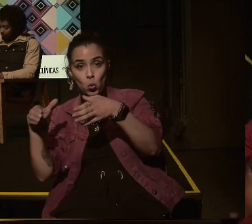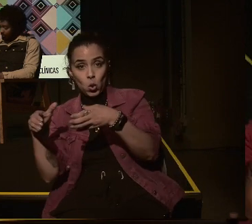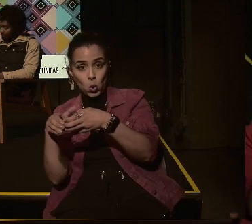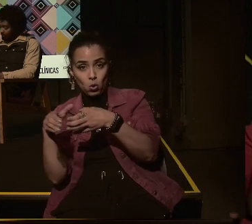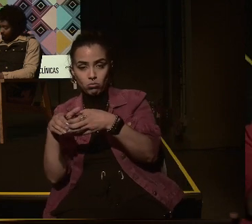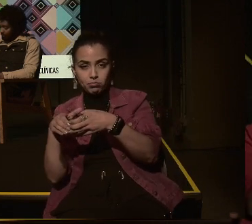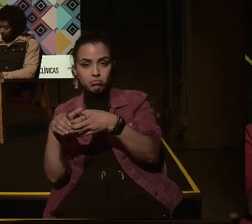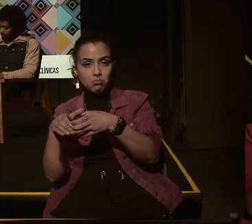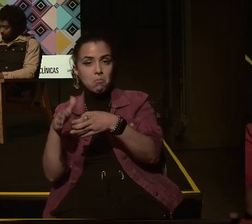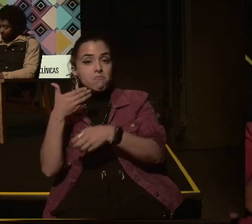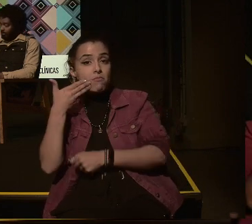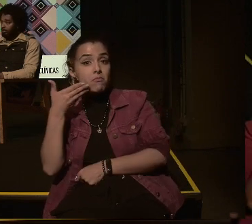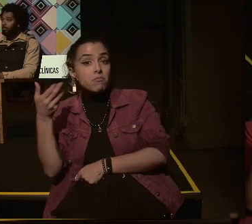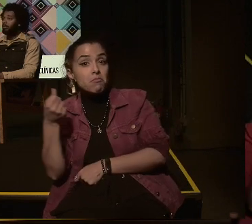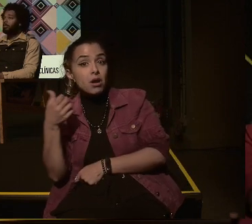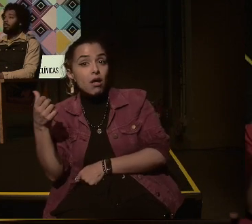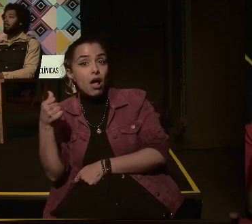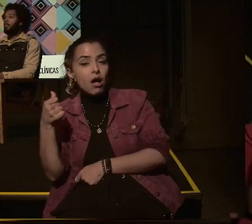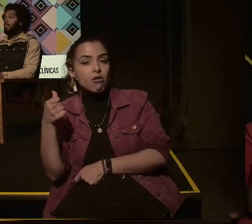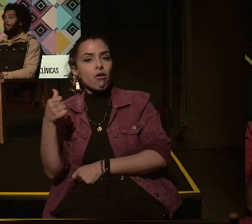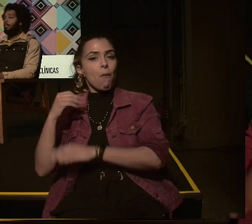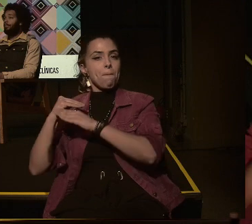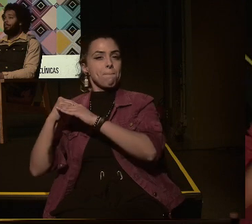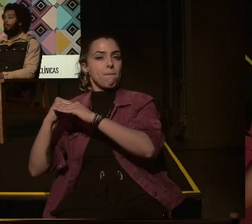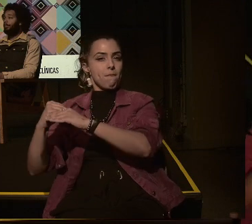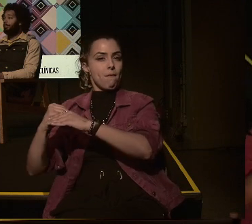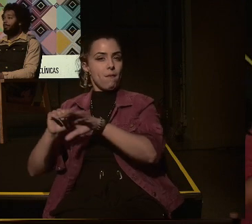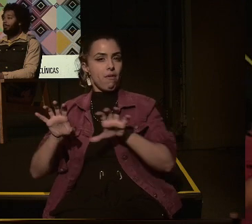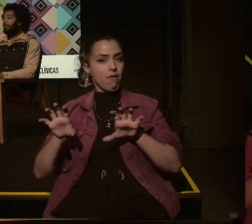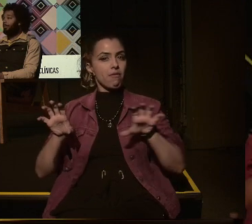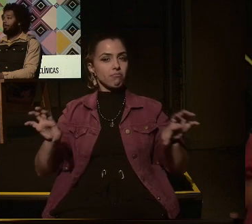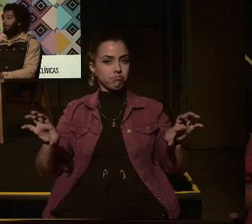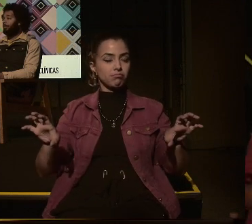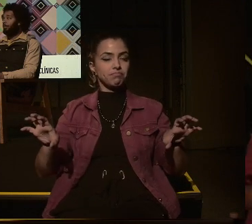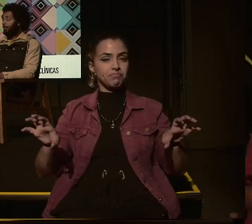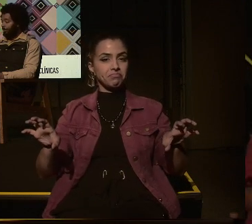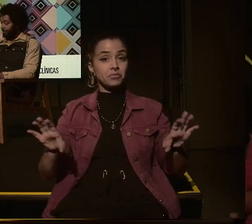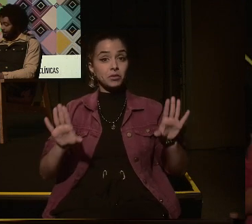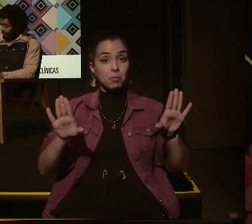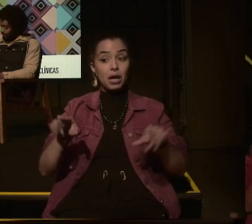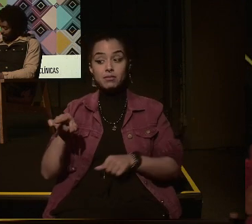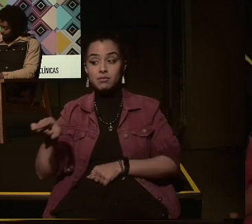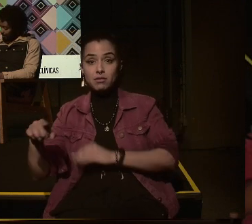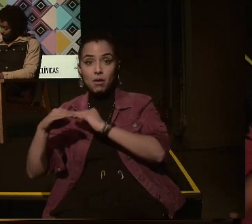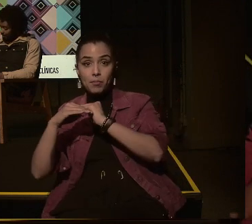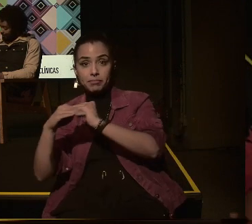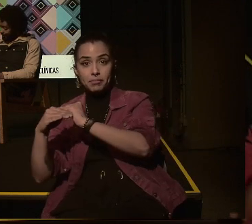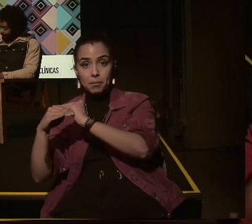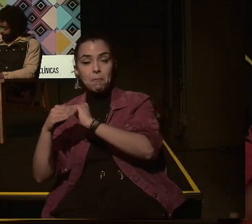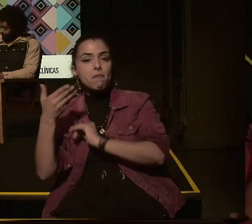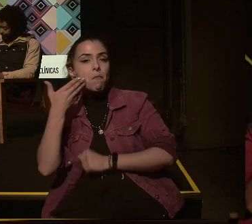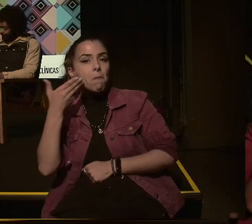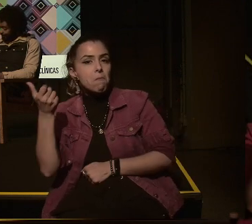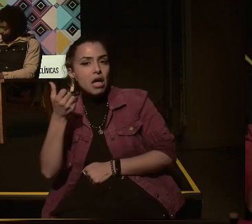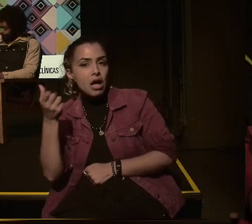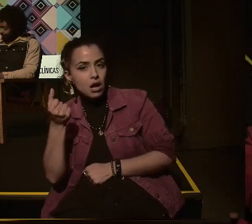Então, só que tanto o branco quanto o normal, eles não são nomeados.